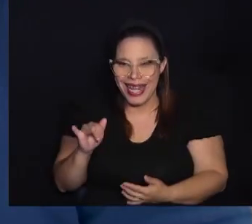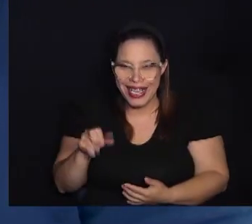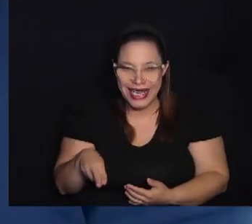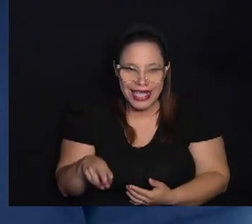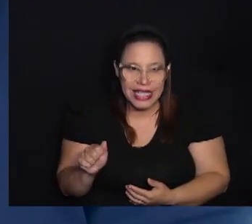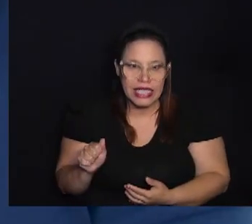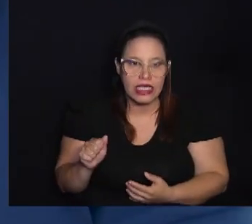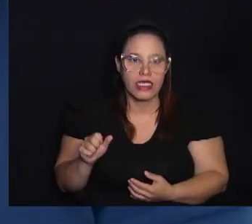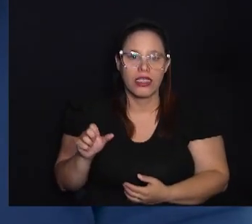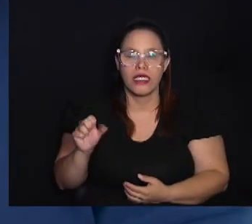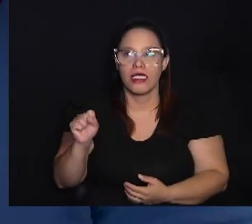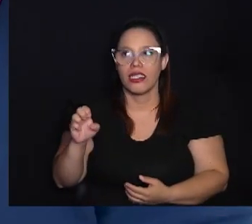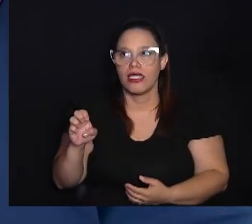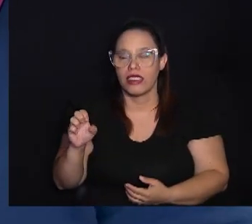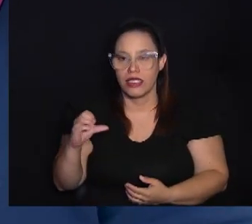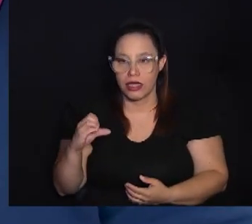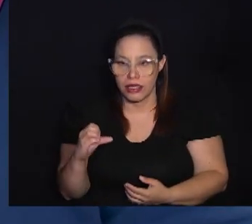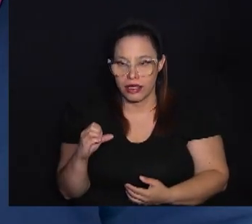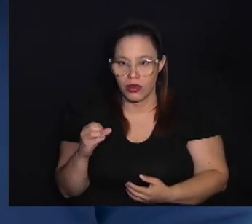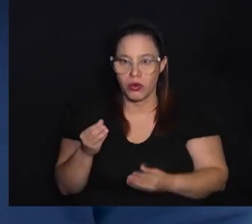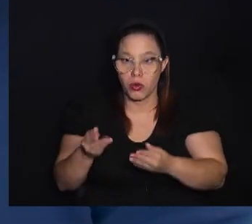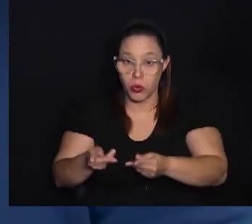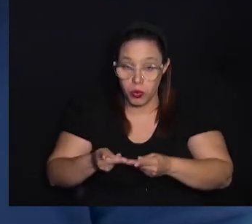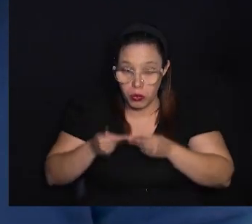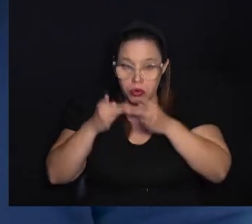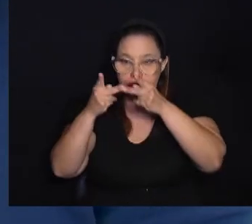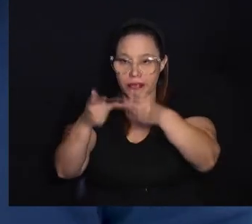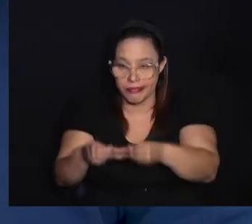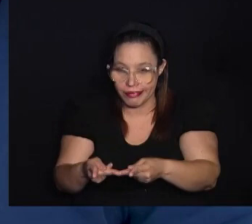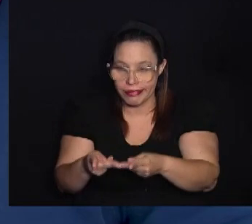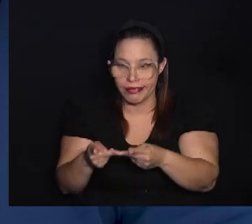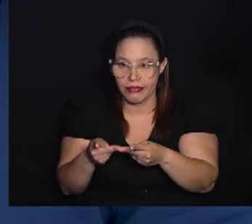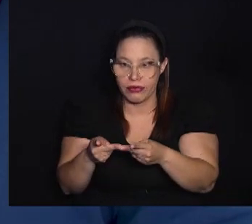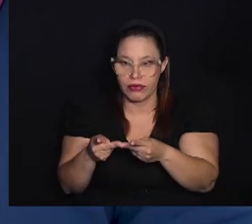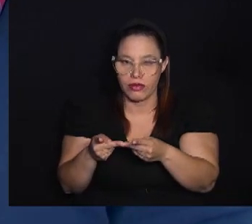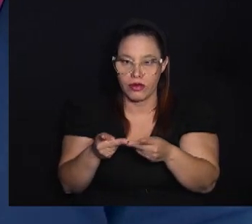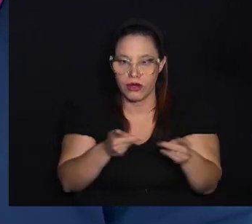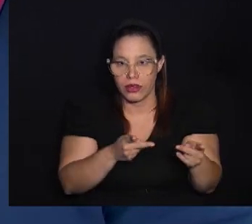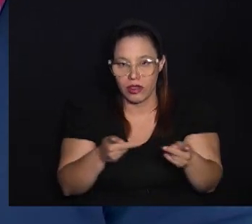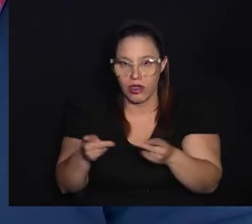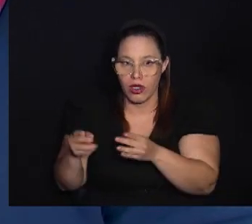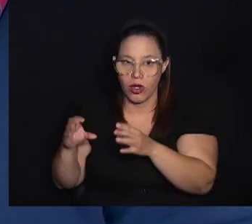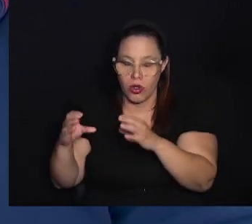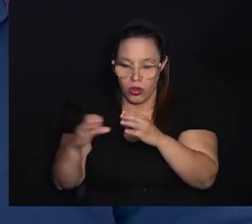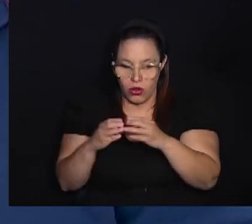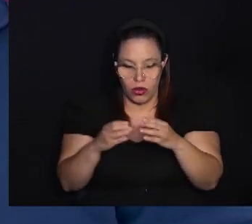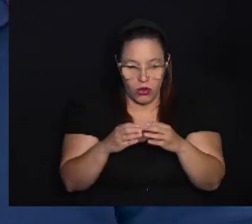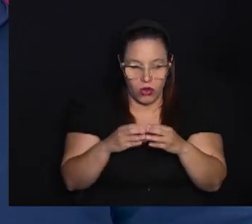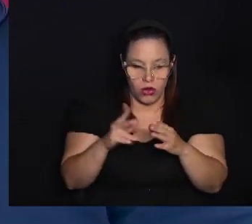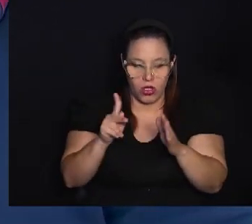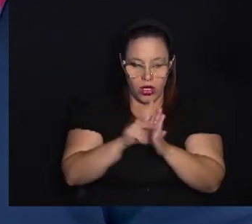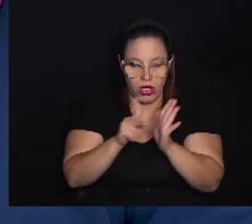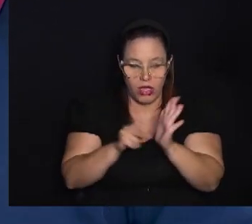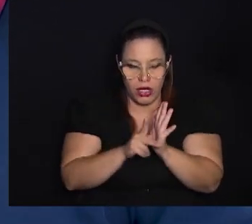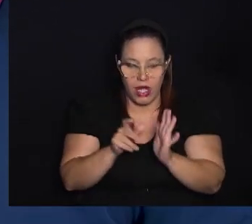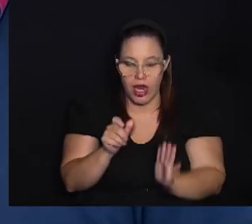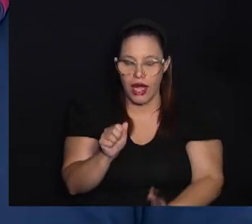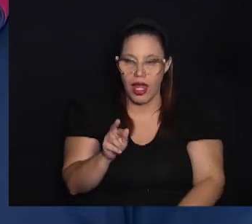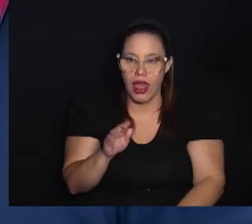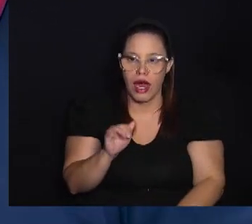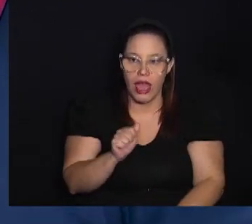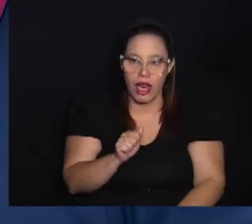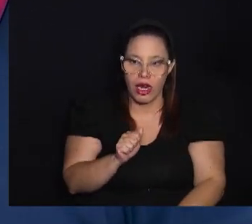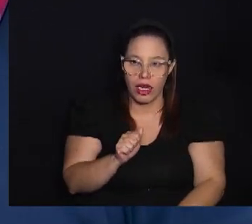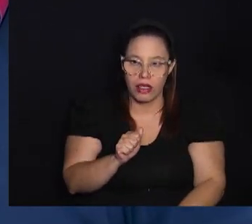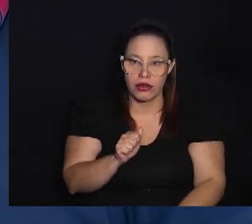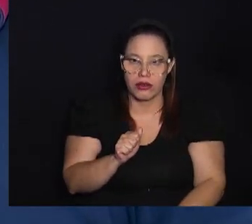Sesc veio com uma proposta, um convite muito bacana de fazer uma ocupação na unidade com o projeto Aéreas, que